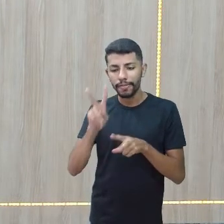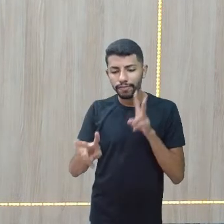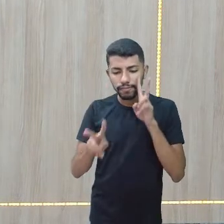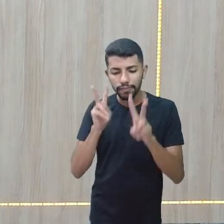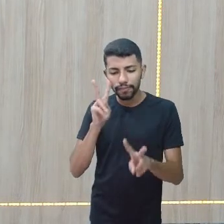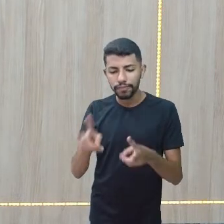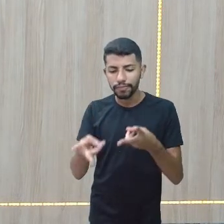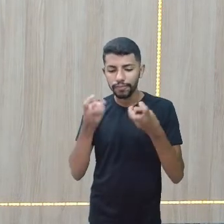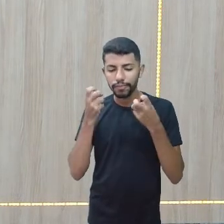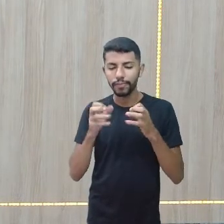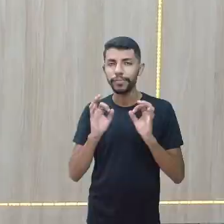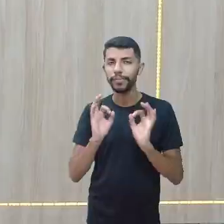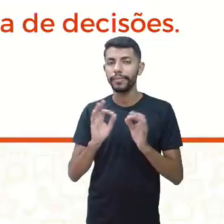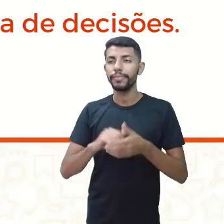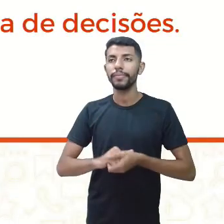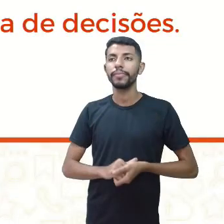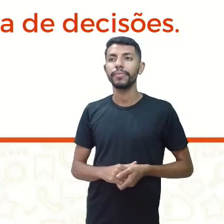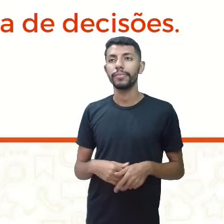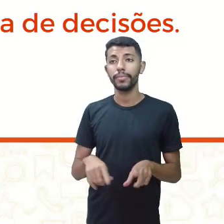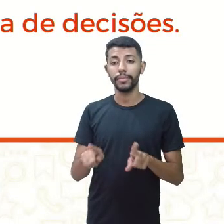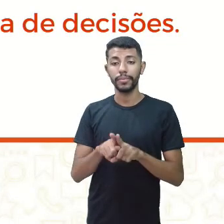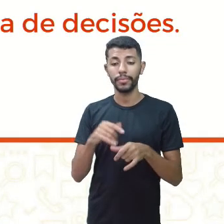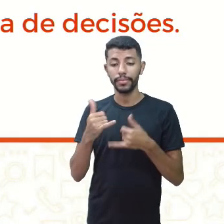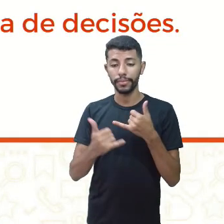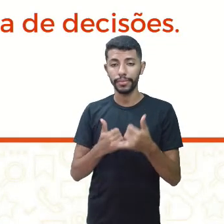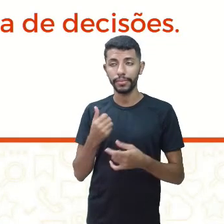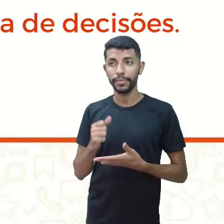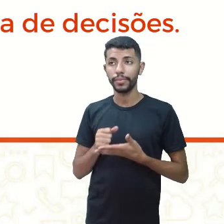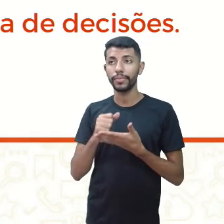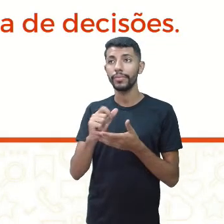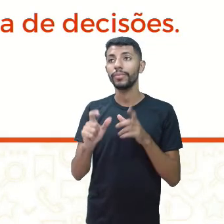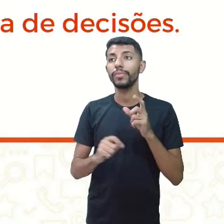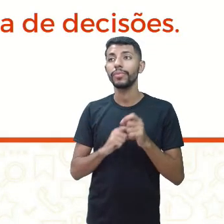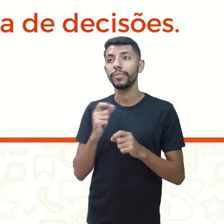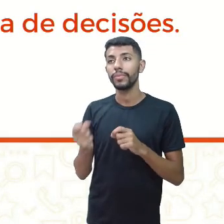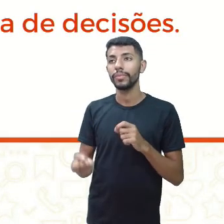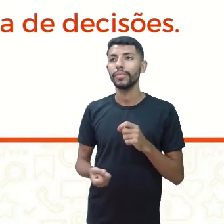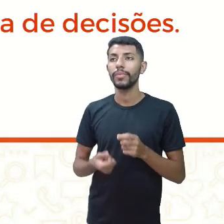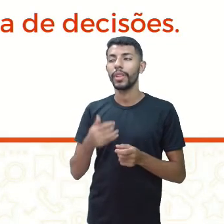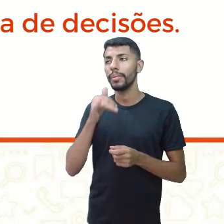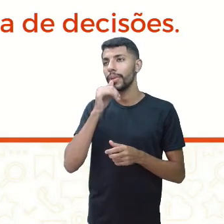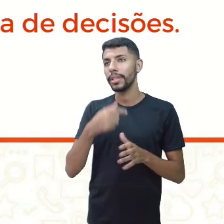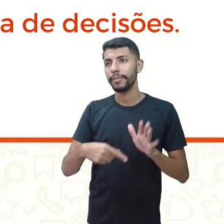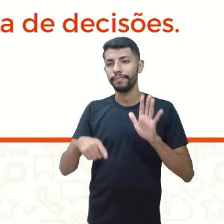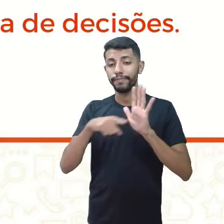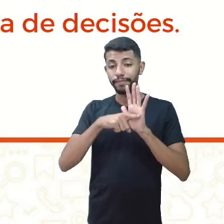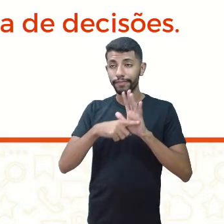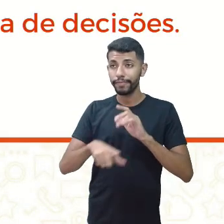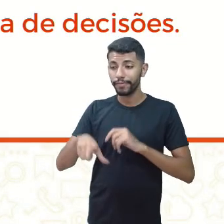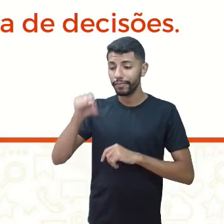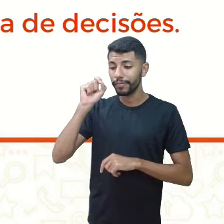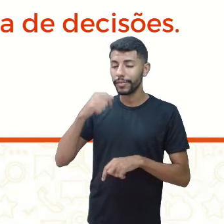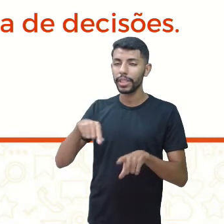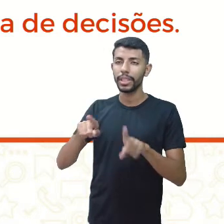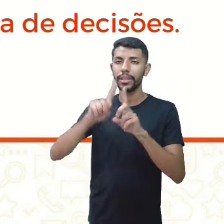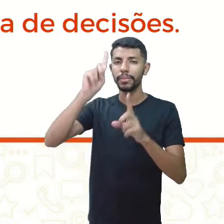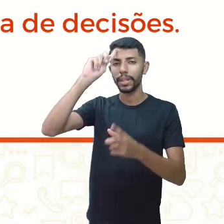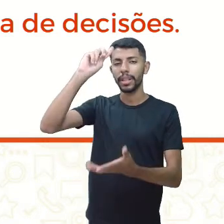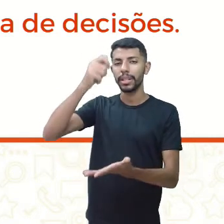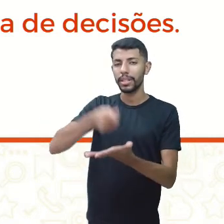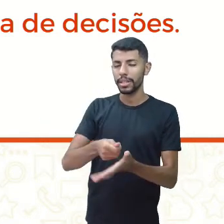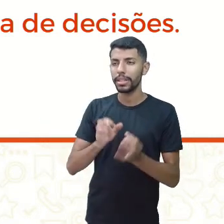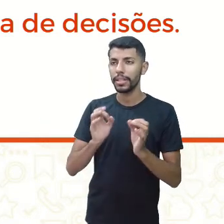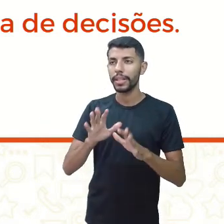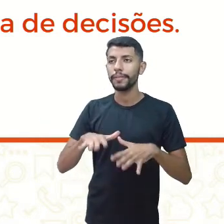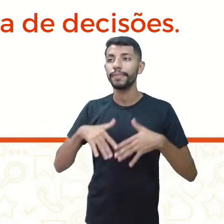Então, o jogo também favorece a construção de negações, né, de escolhas e de tomada de decisão.